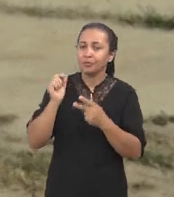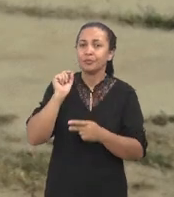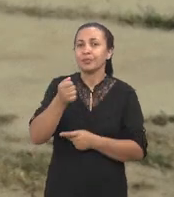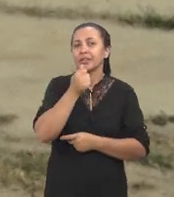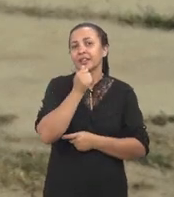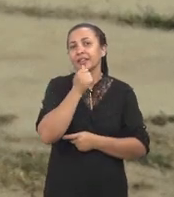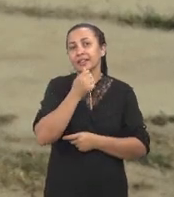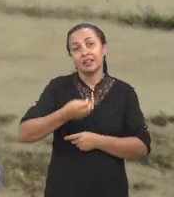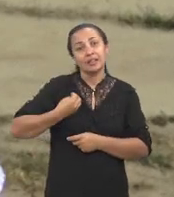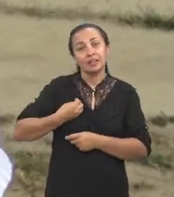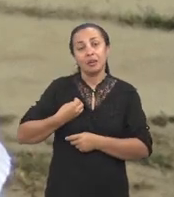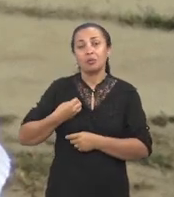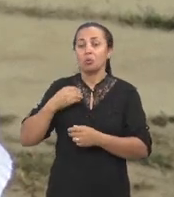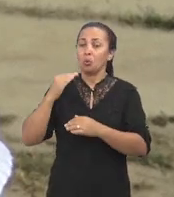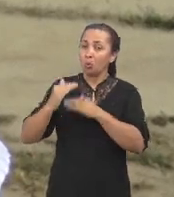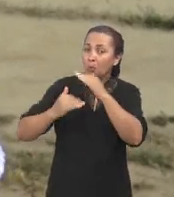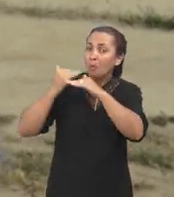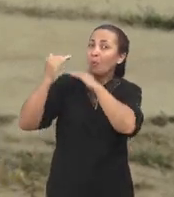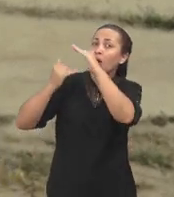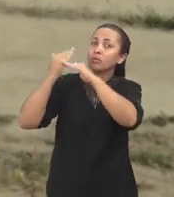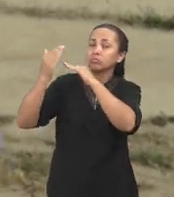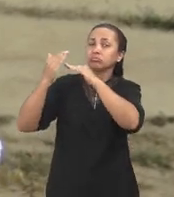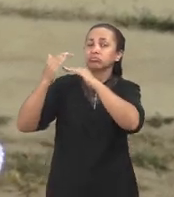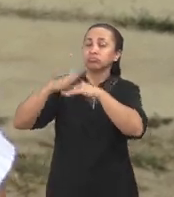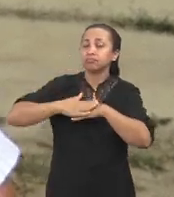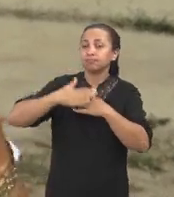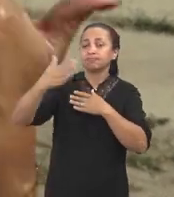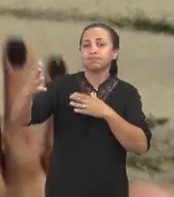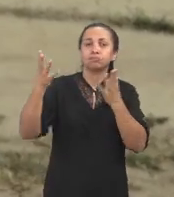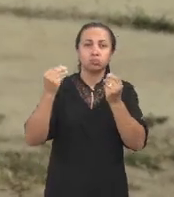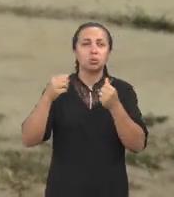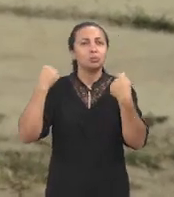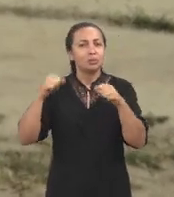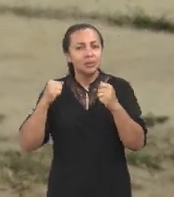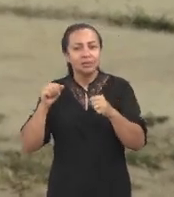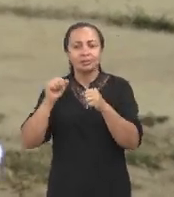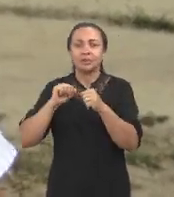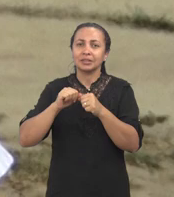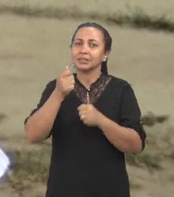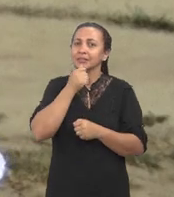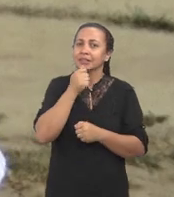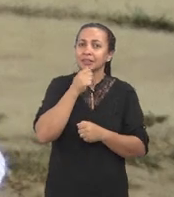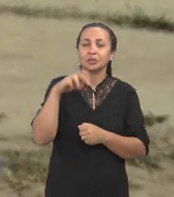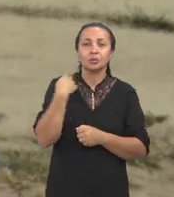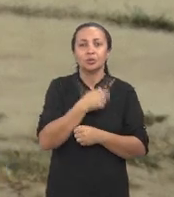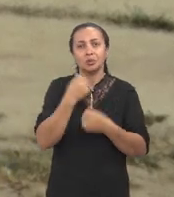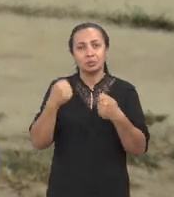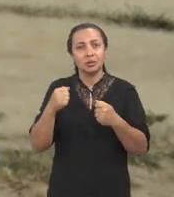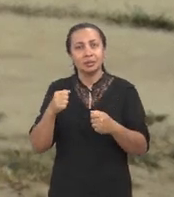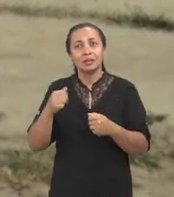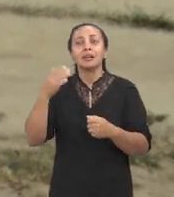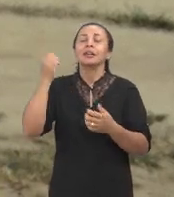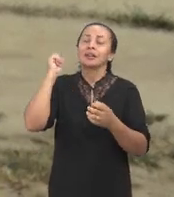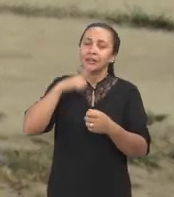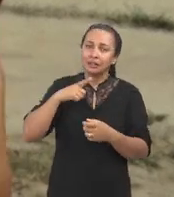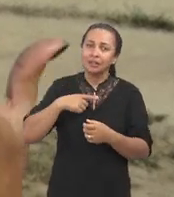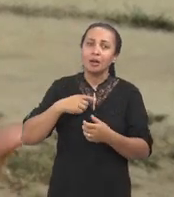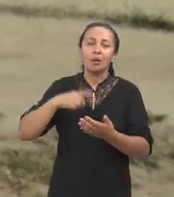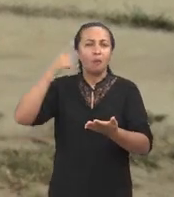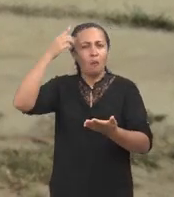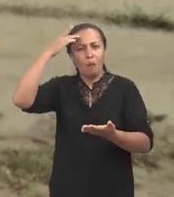ressaltar que ainda estamos no processo de avanço muito precisa ser feito ainda e a gente espera que haja um